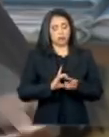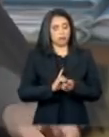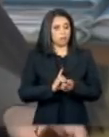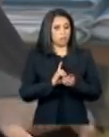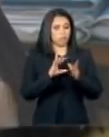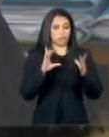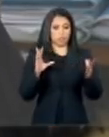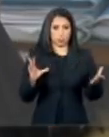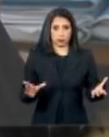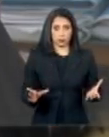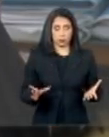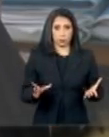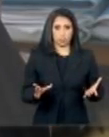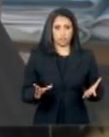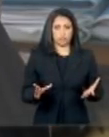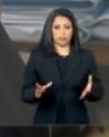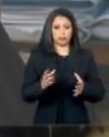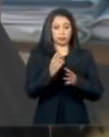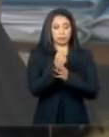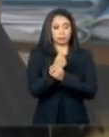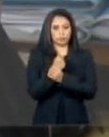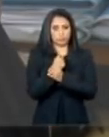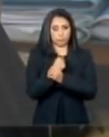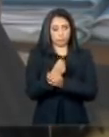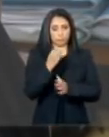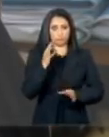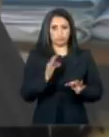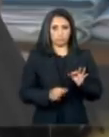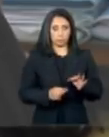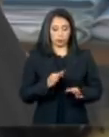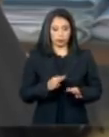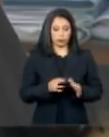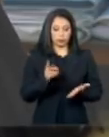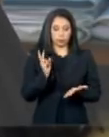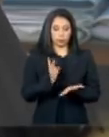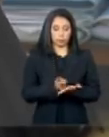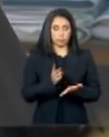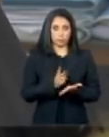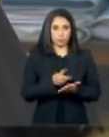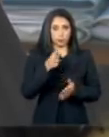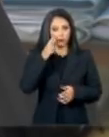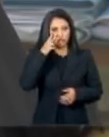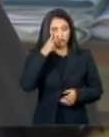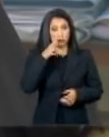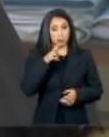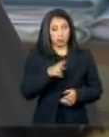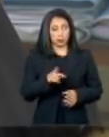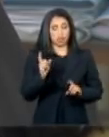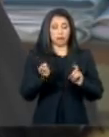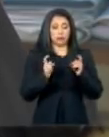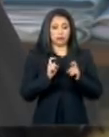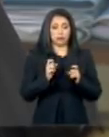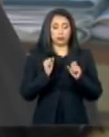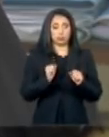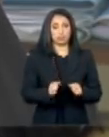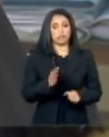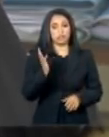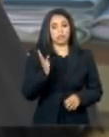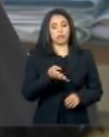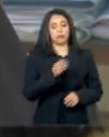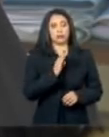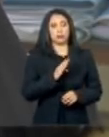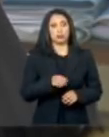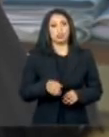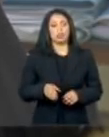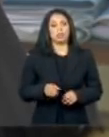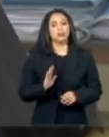seja o da segurança jurídica mesmo considerando que a administração pode anular seus próprios atos quando